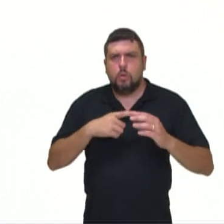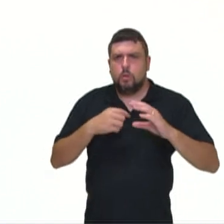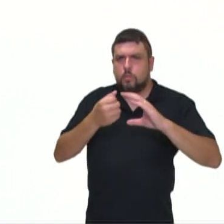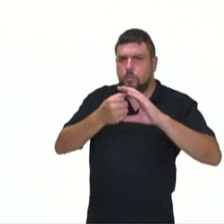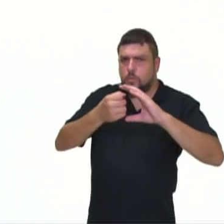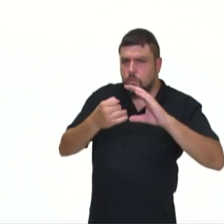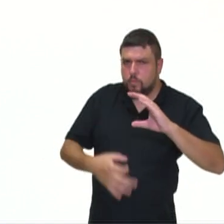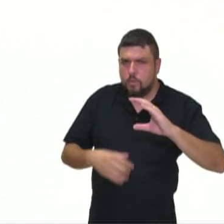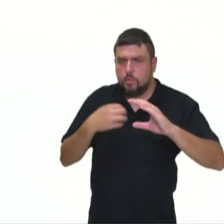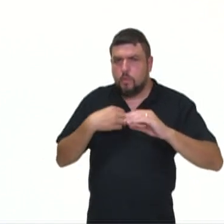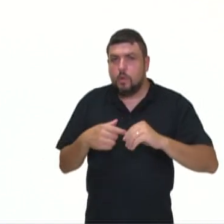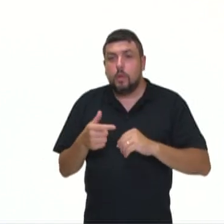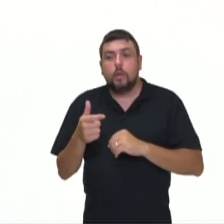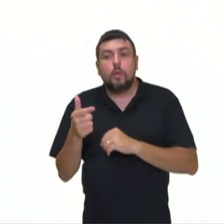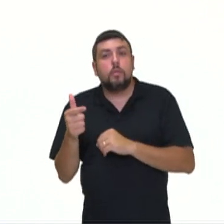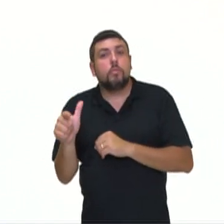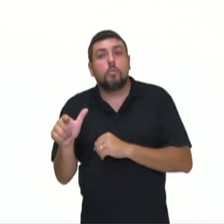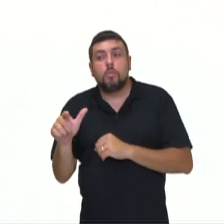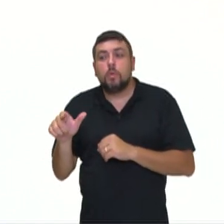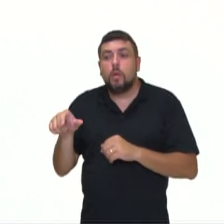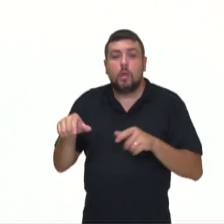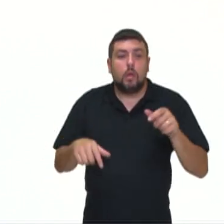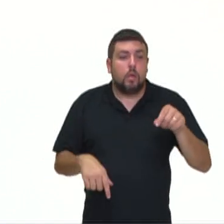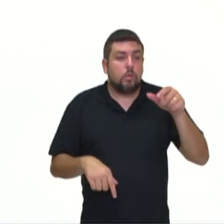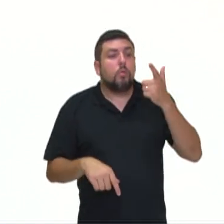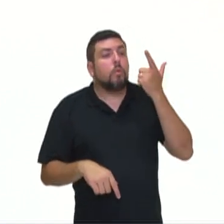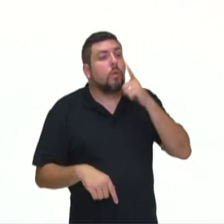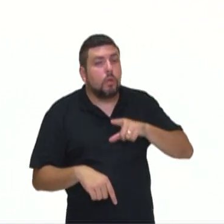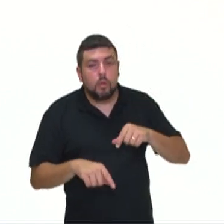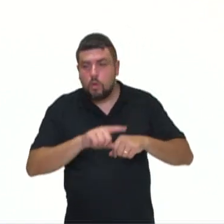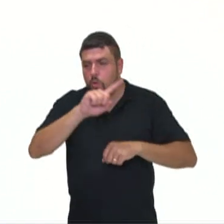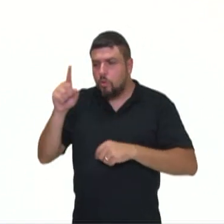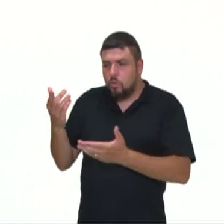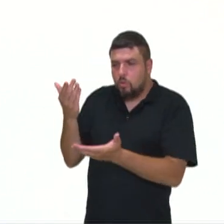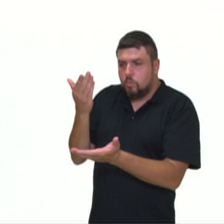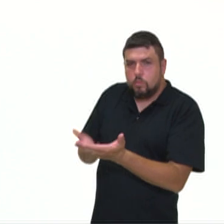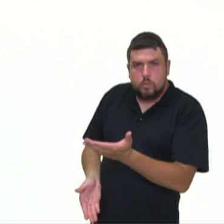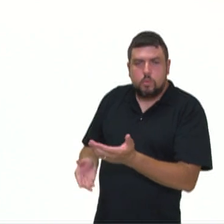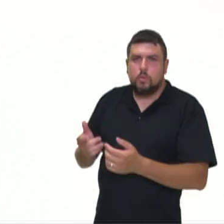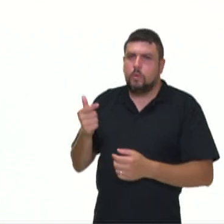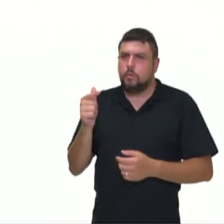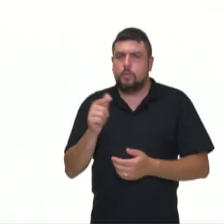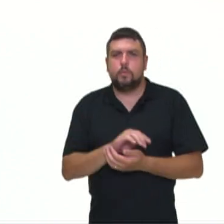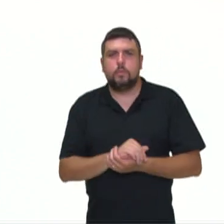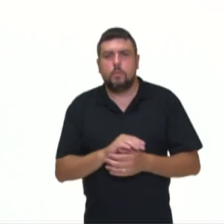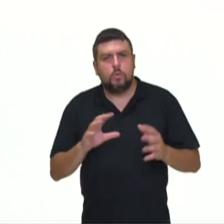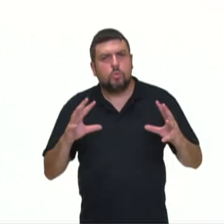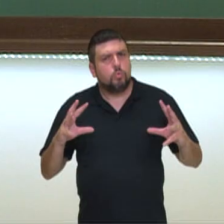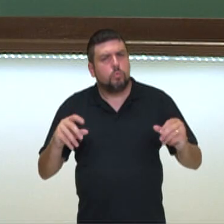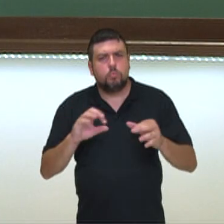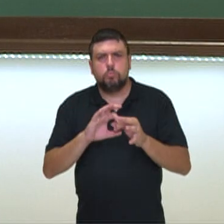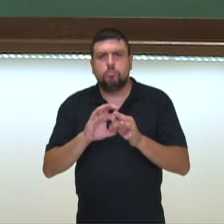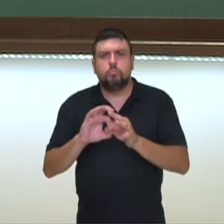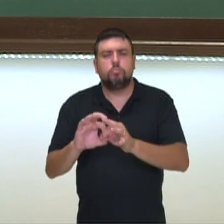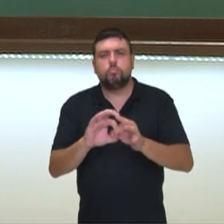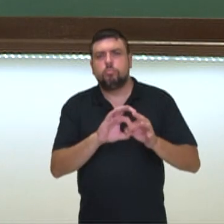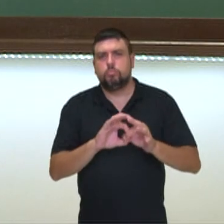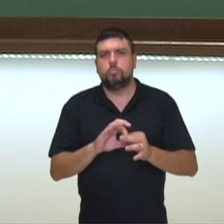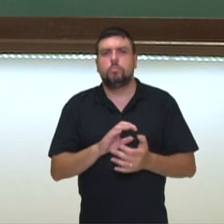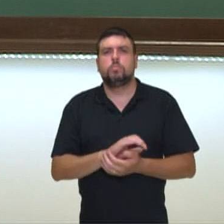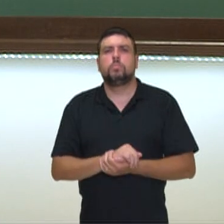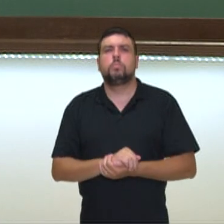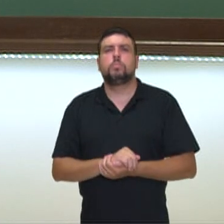não terem perdedores. Todas as pessoas jogam juntas para superar um desafio comum. Então, está